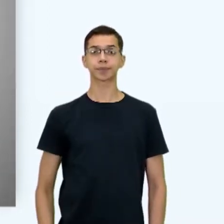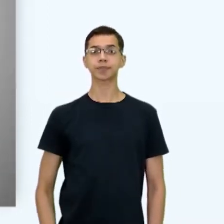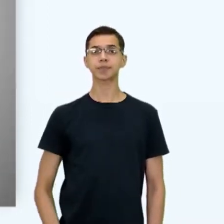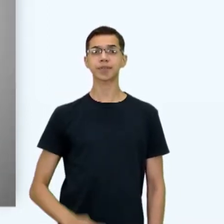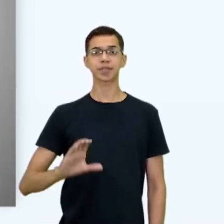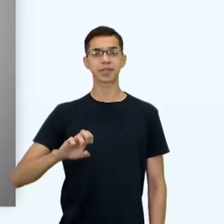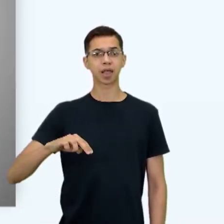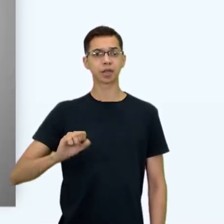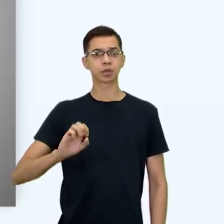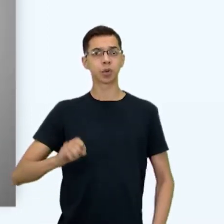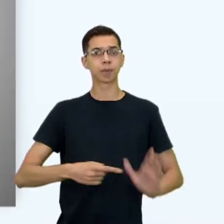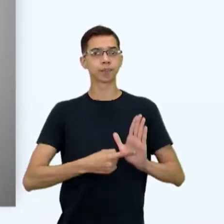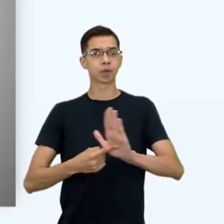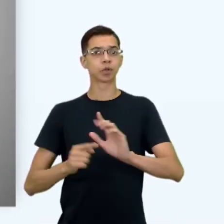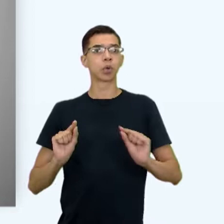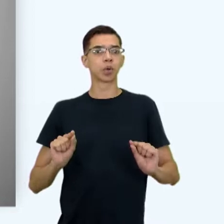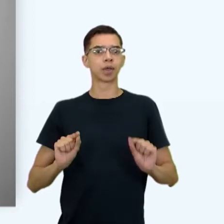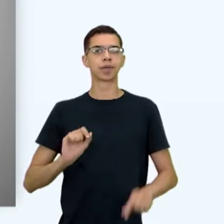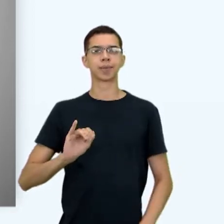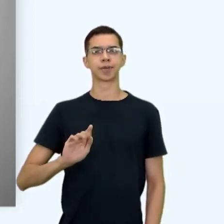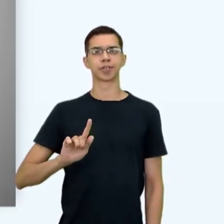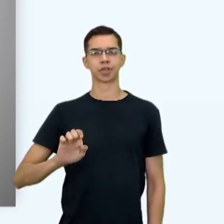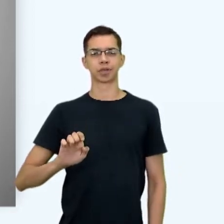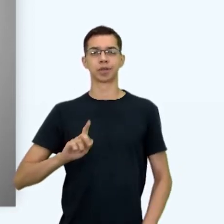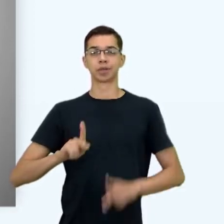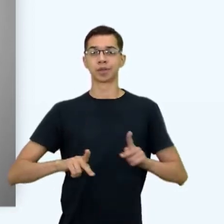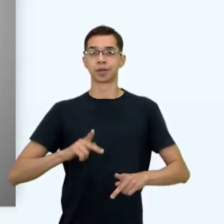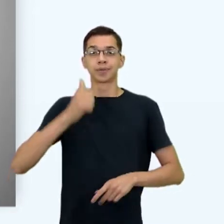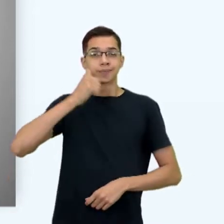está mais feminina. São